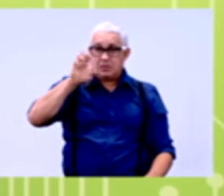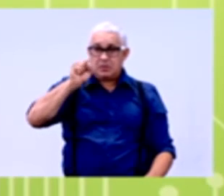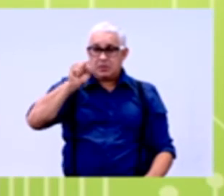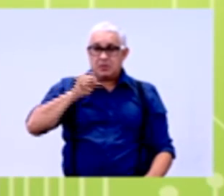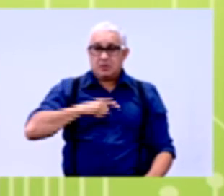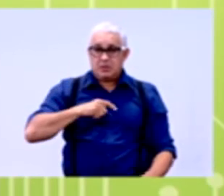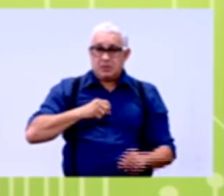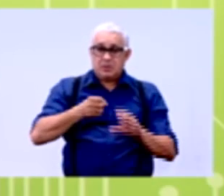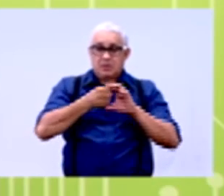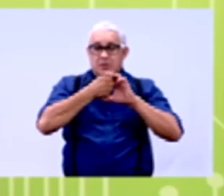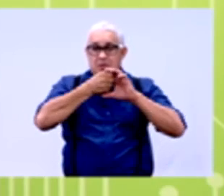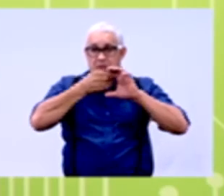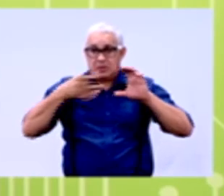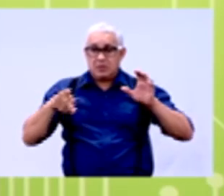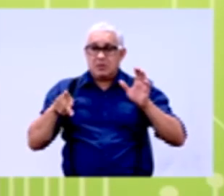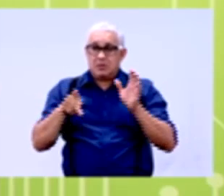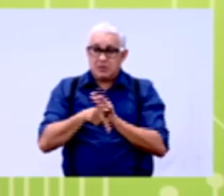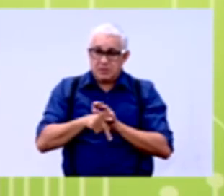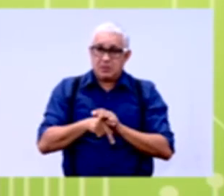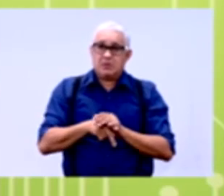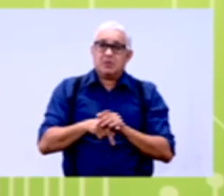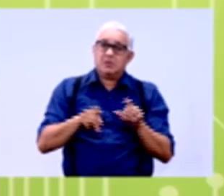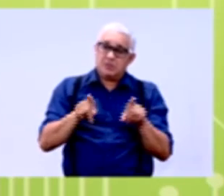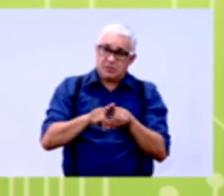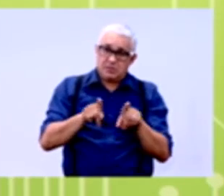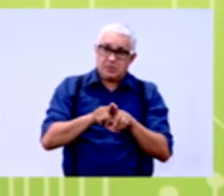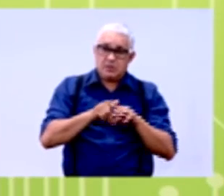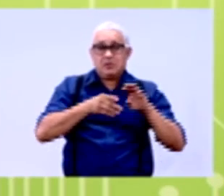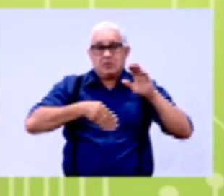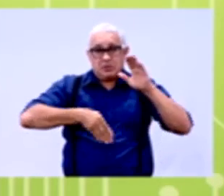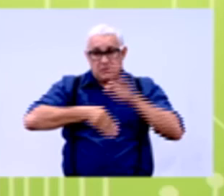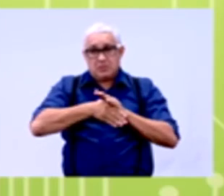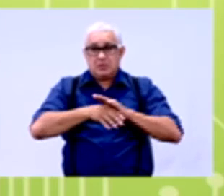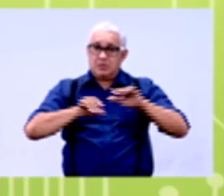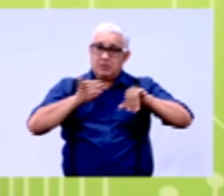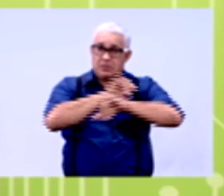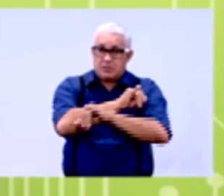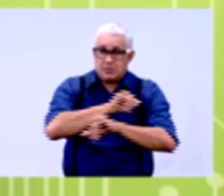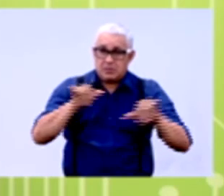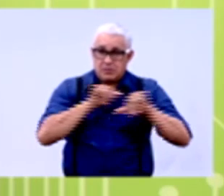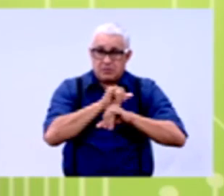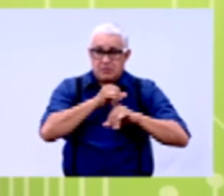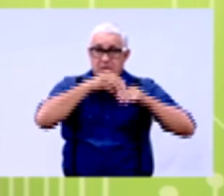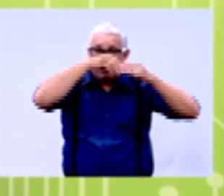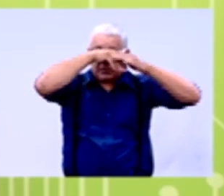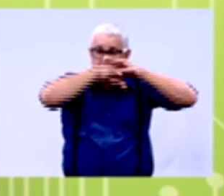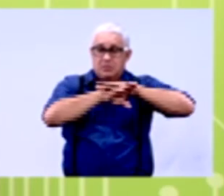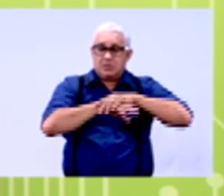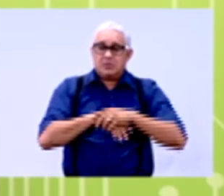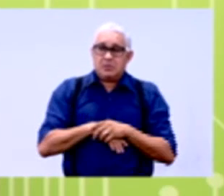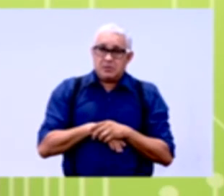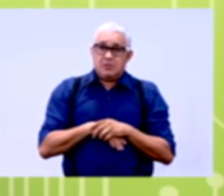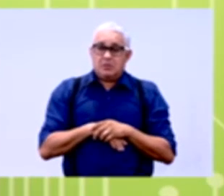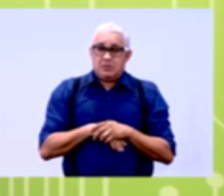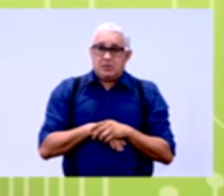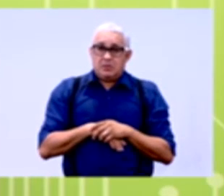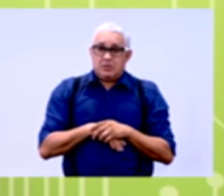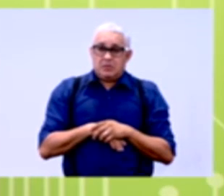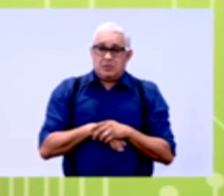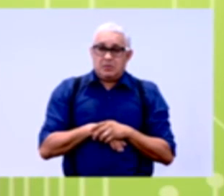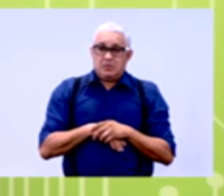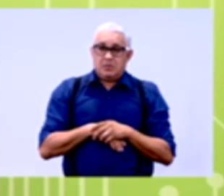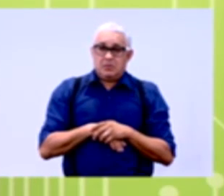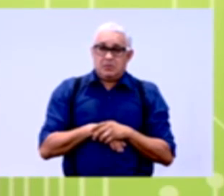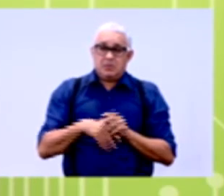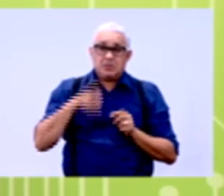com a sua caracterização, também as classes de acesso às informações armazenadas em base de dados, nós